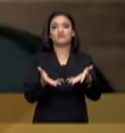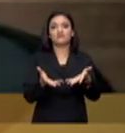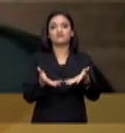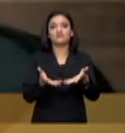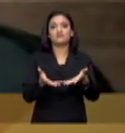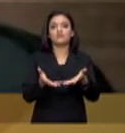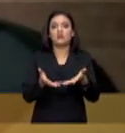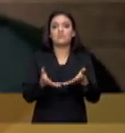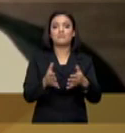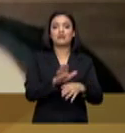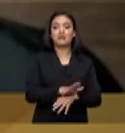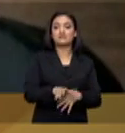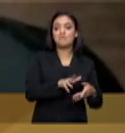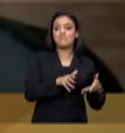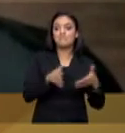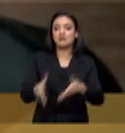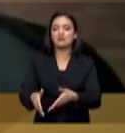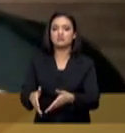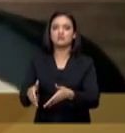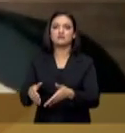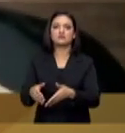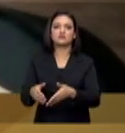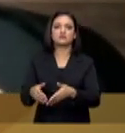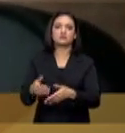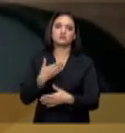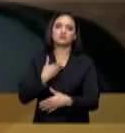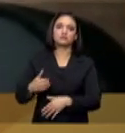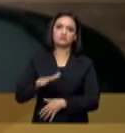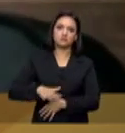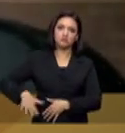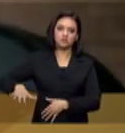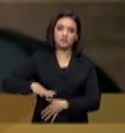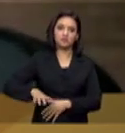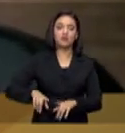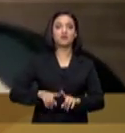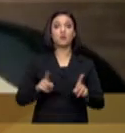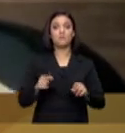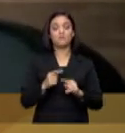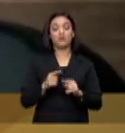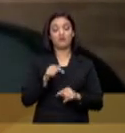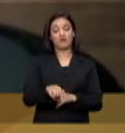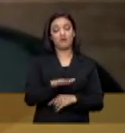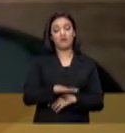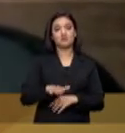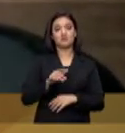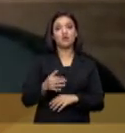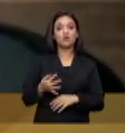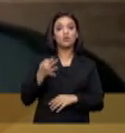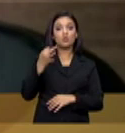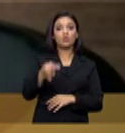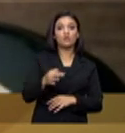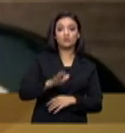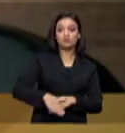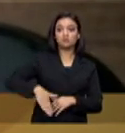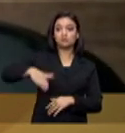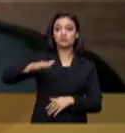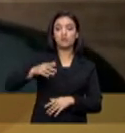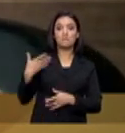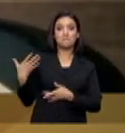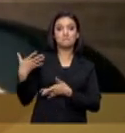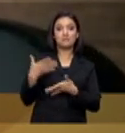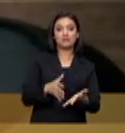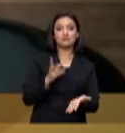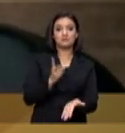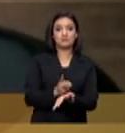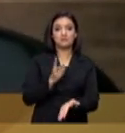a participação. E, afinal, para que toda cidadã, todo cidadão participe